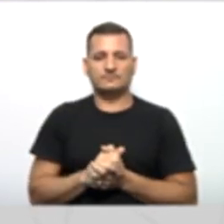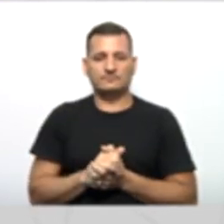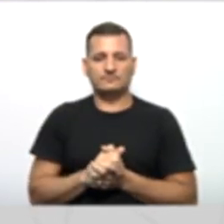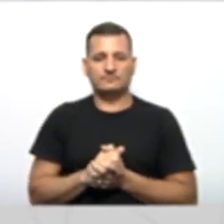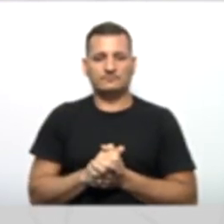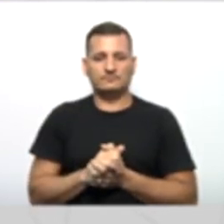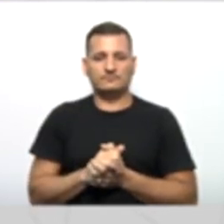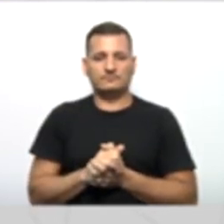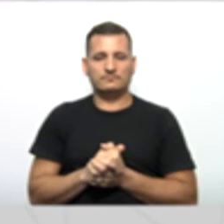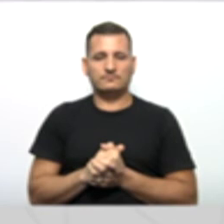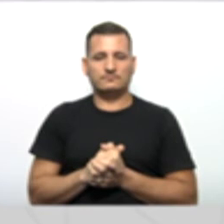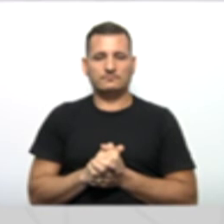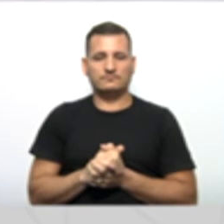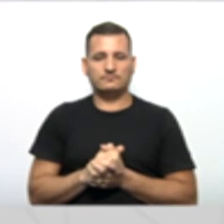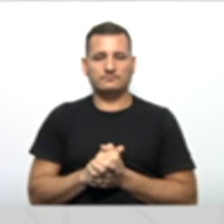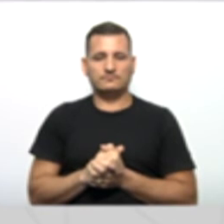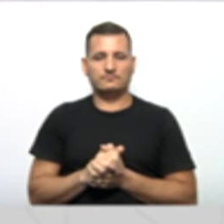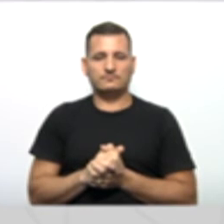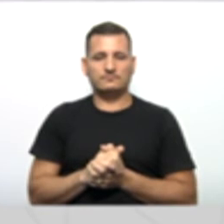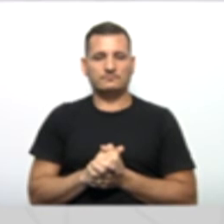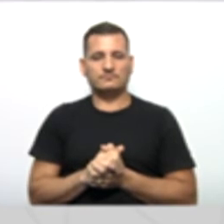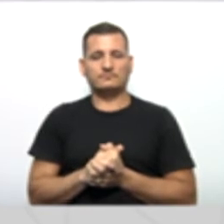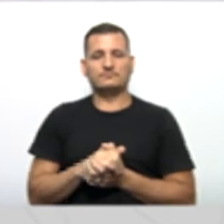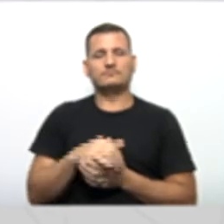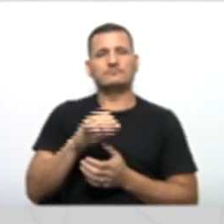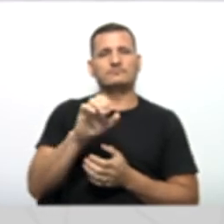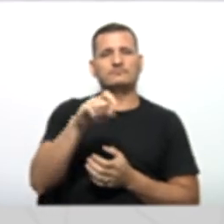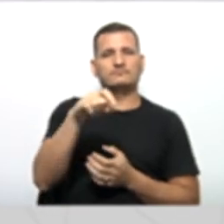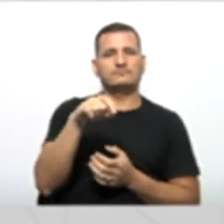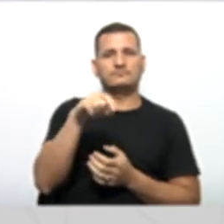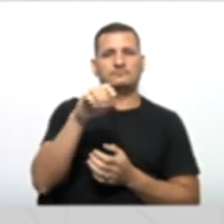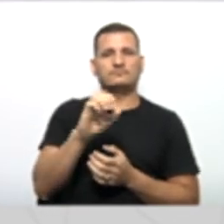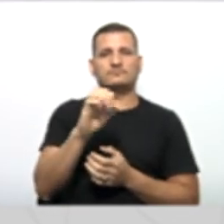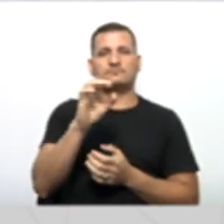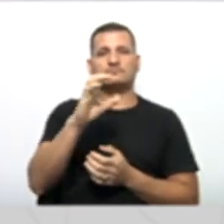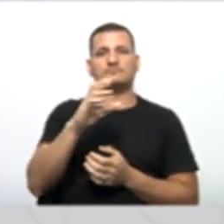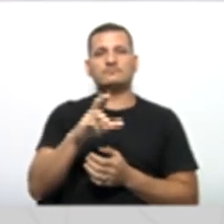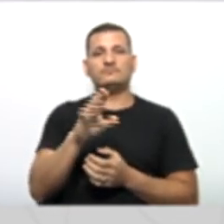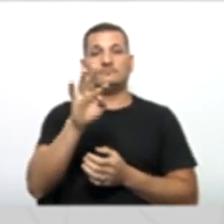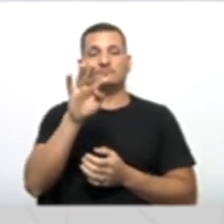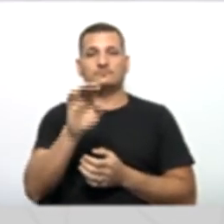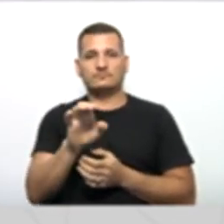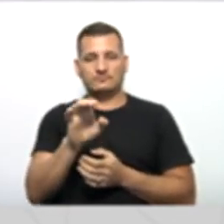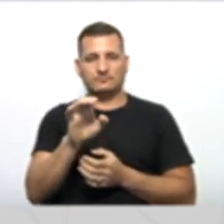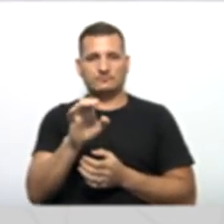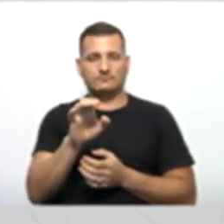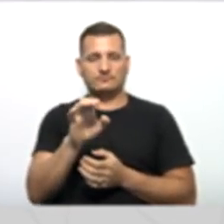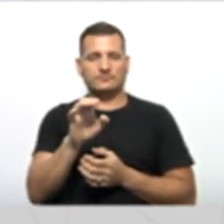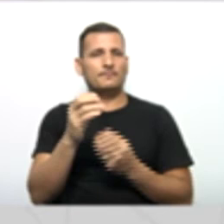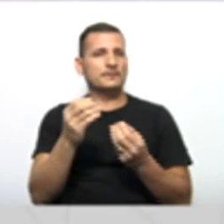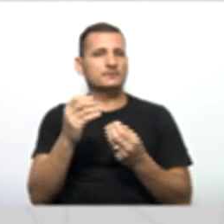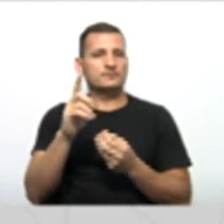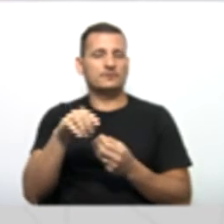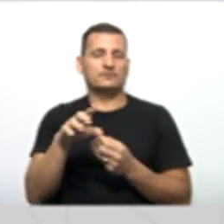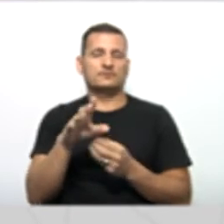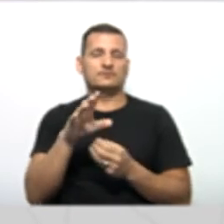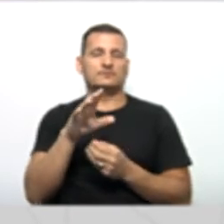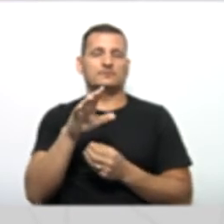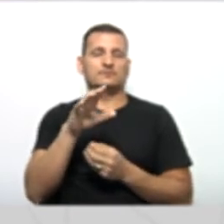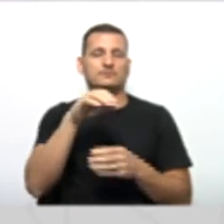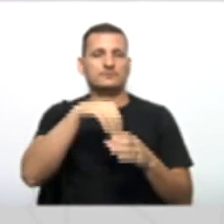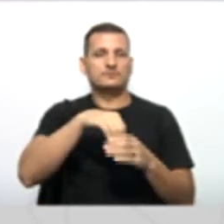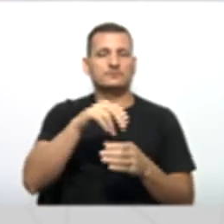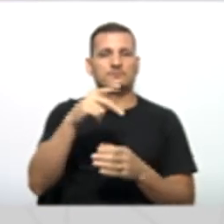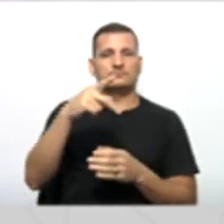código o método executivo tem como função executar o código feito no arquivo ponto